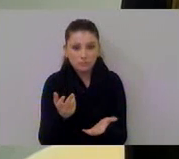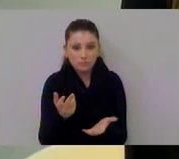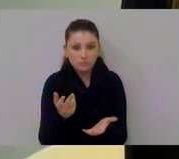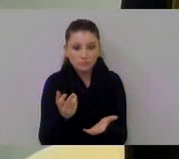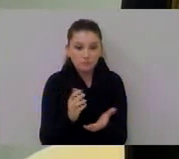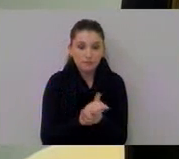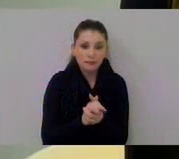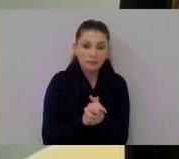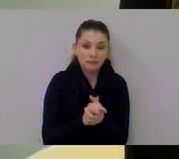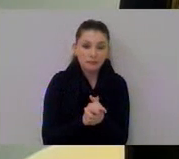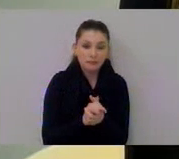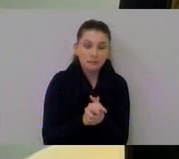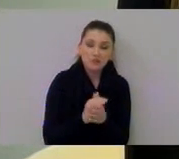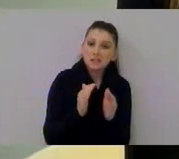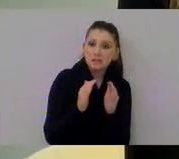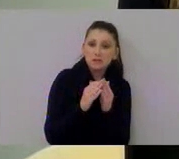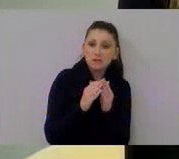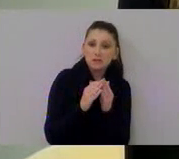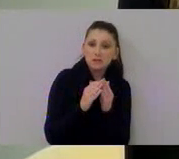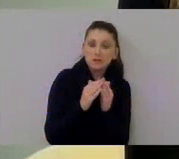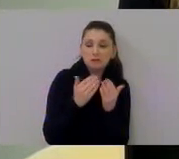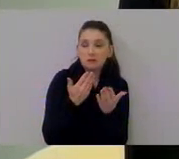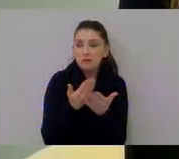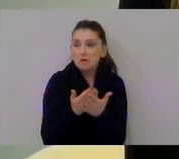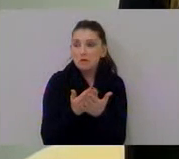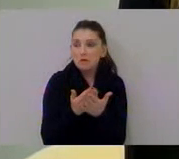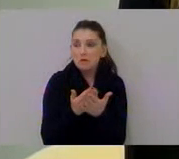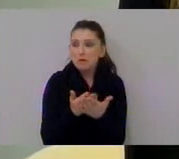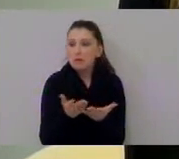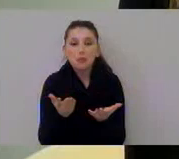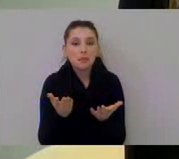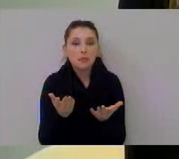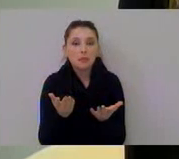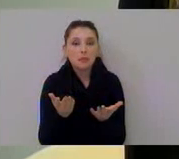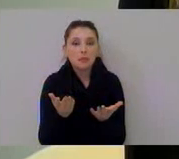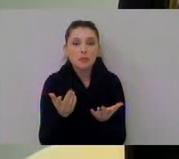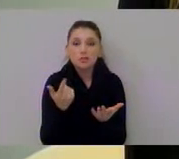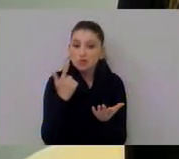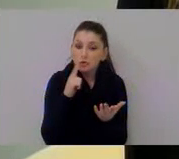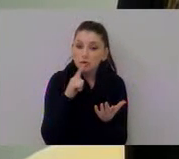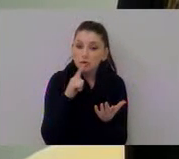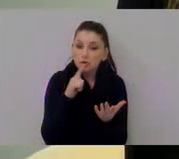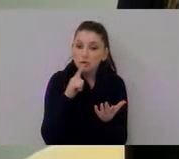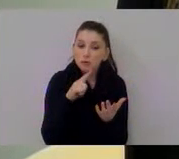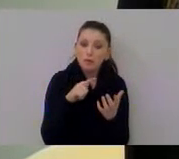escolas, como o Felzer falou da escola que encheu novamente.